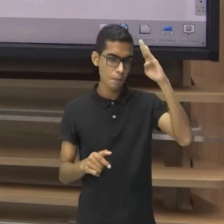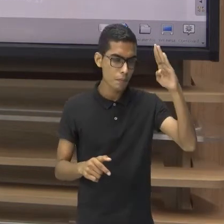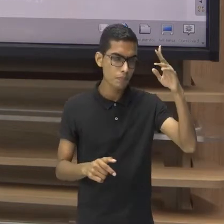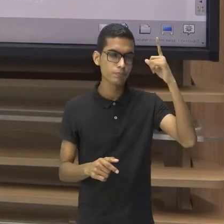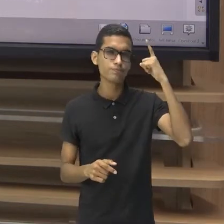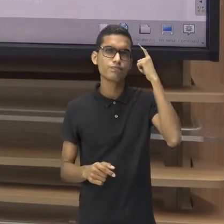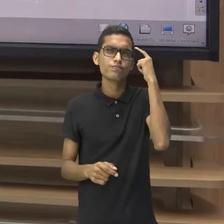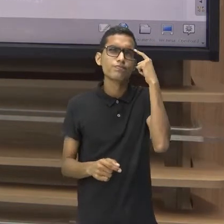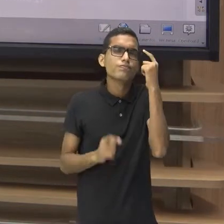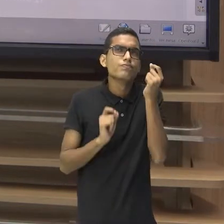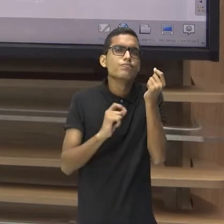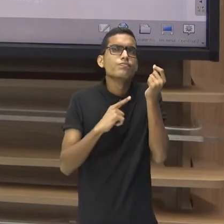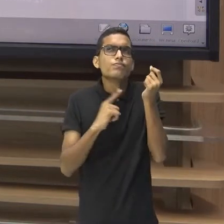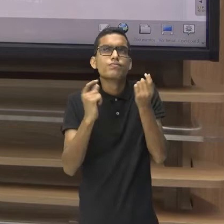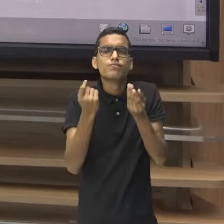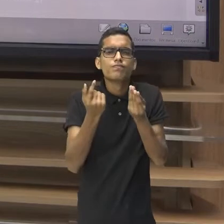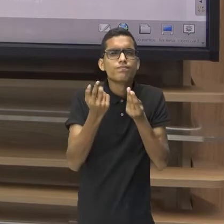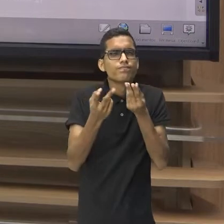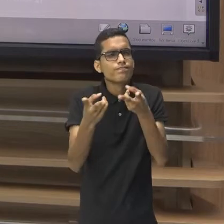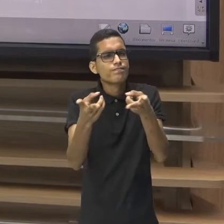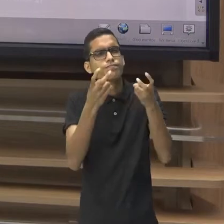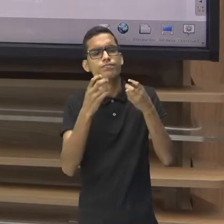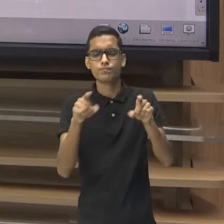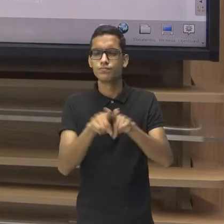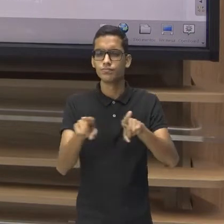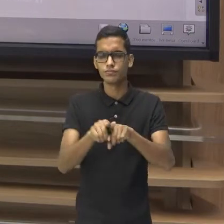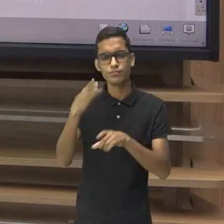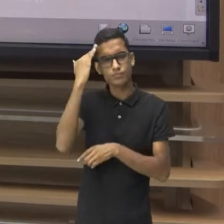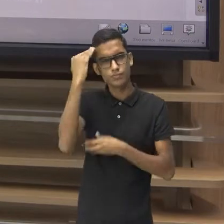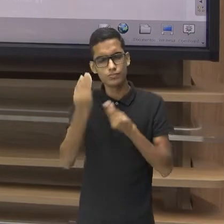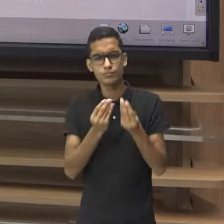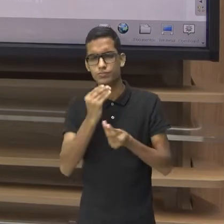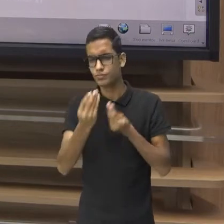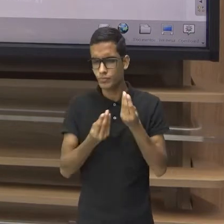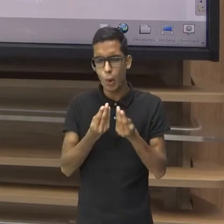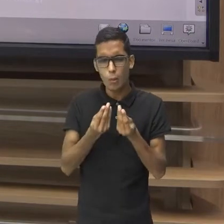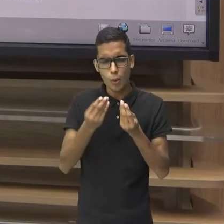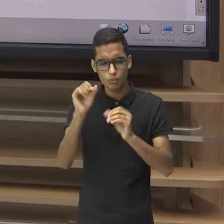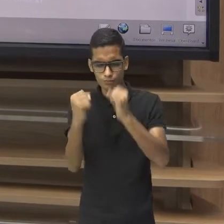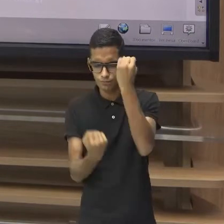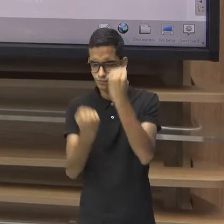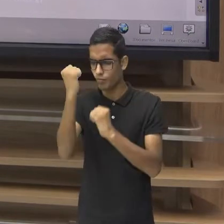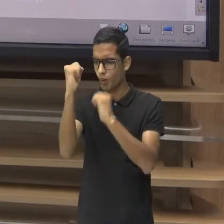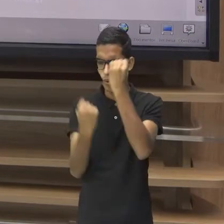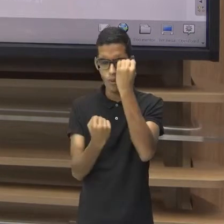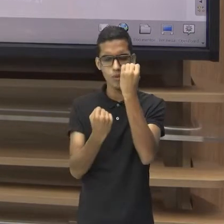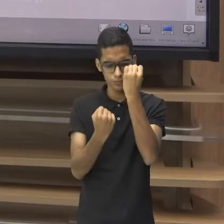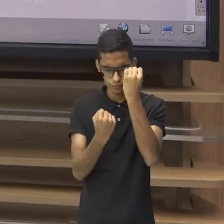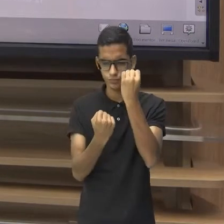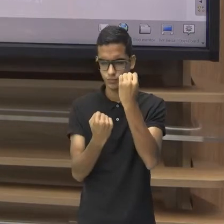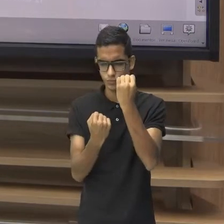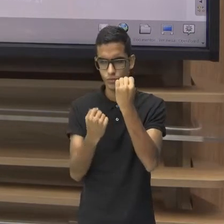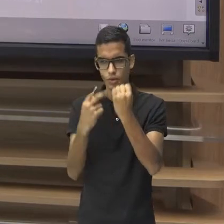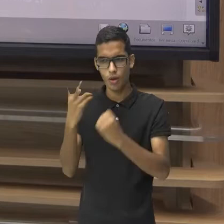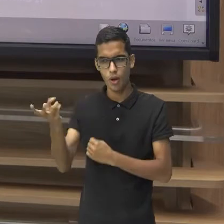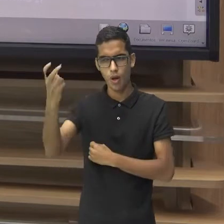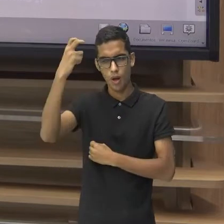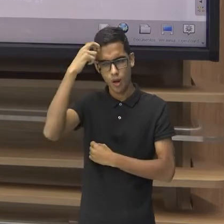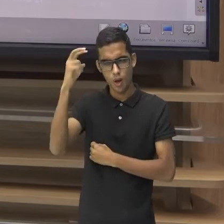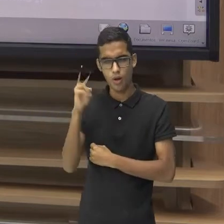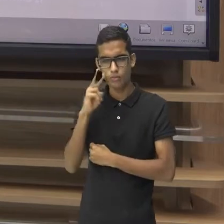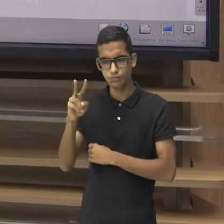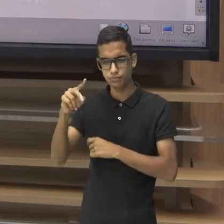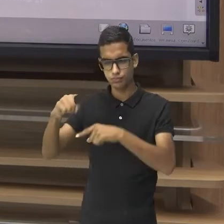essa percepção em entender que a indústria estava se apropriando, tomando conta